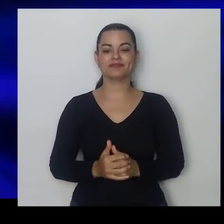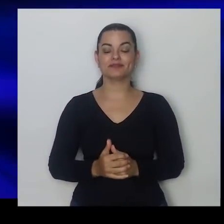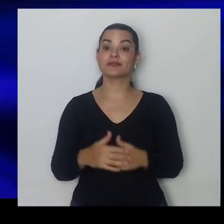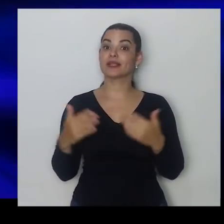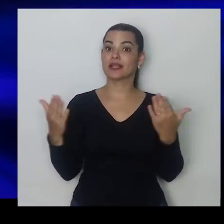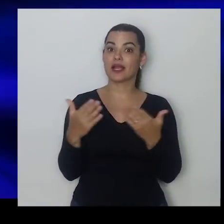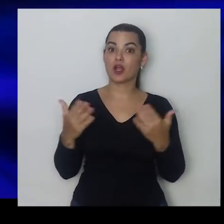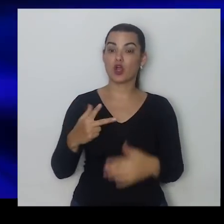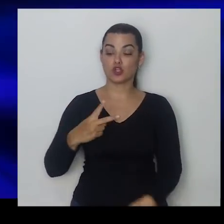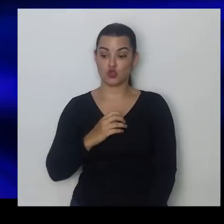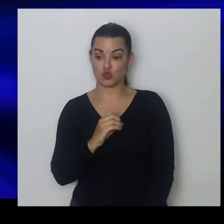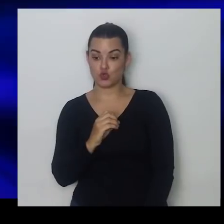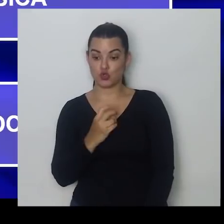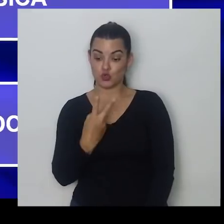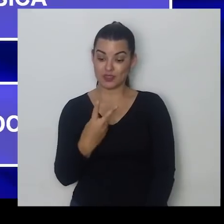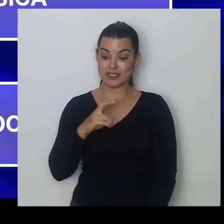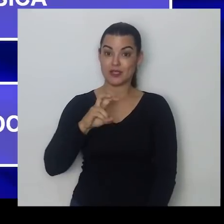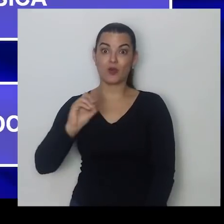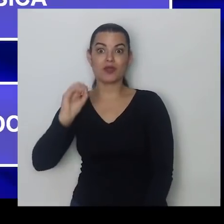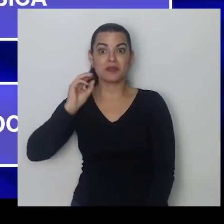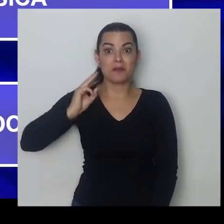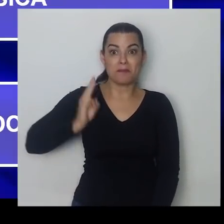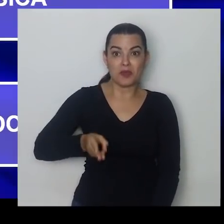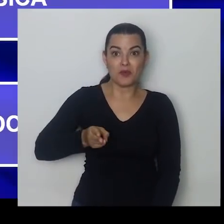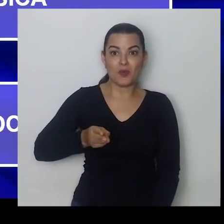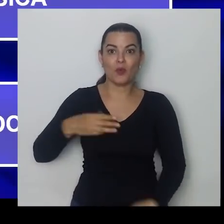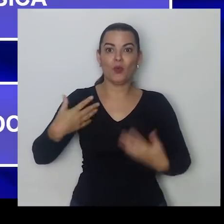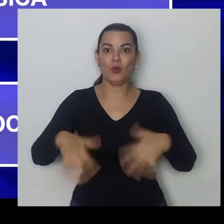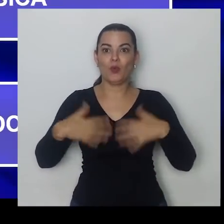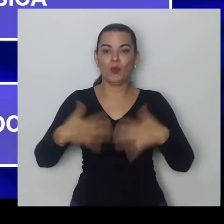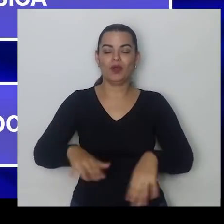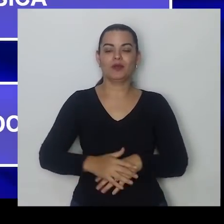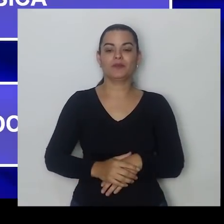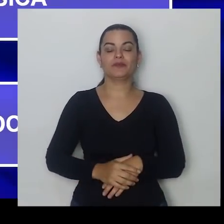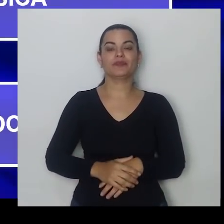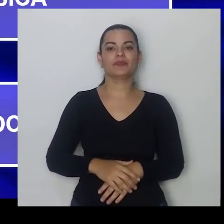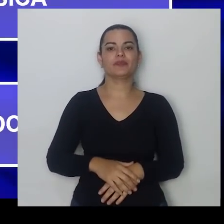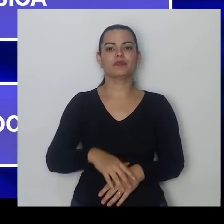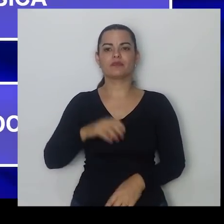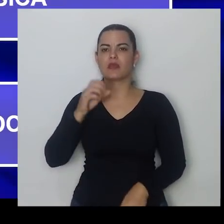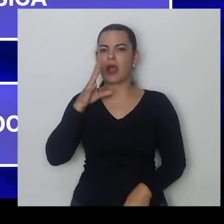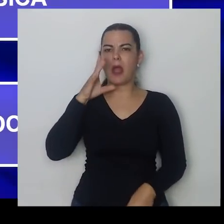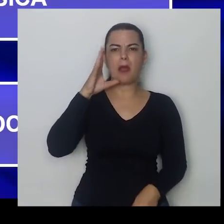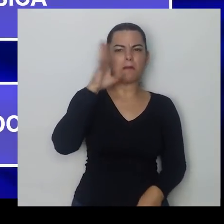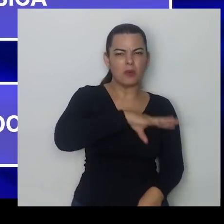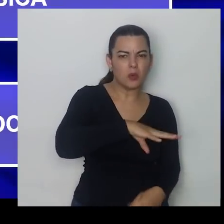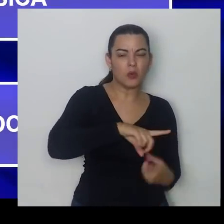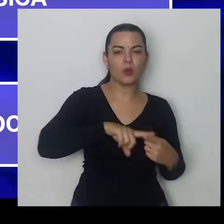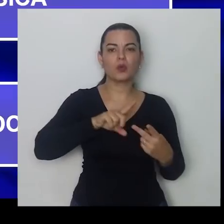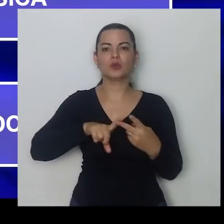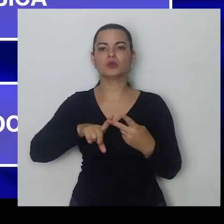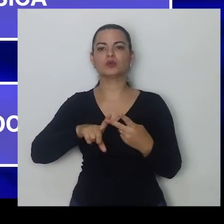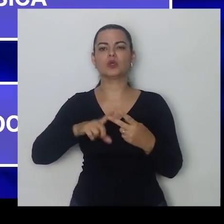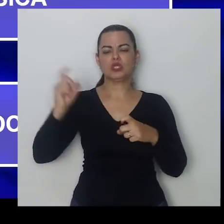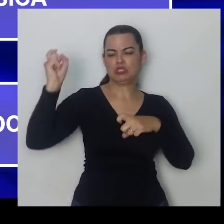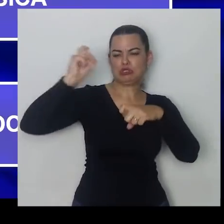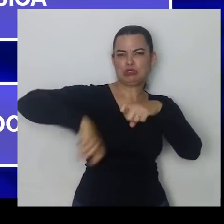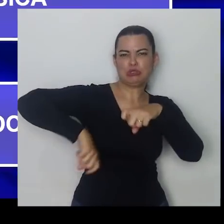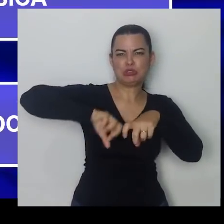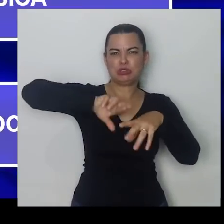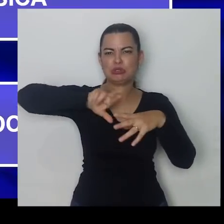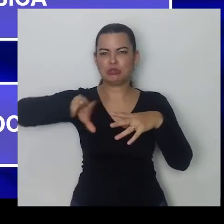social, tá bom? Agora valendo 250 mil. Abuso,